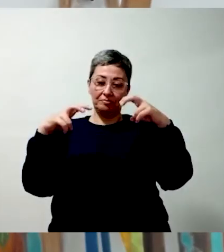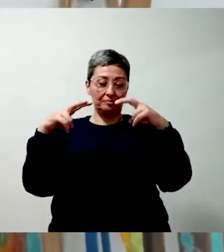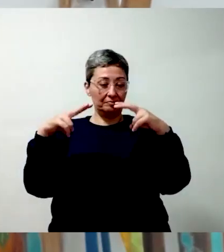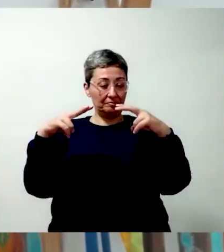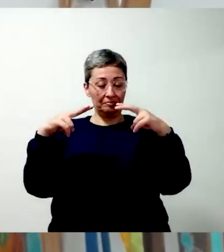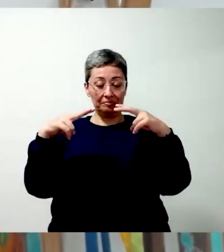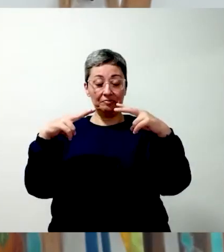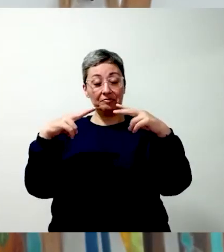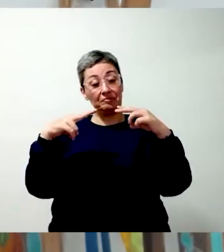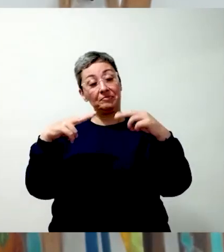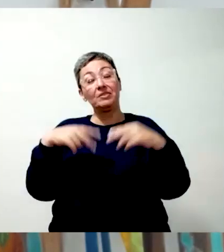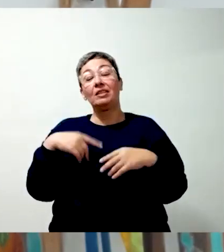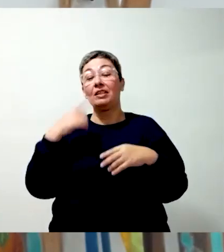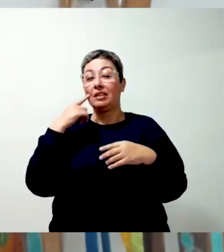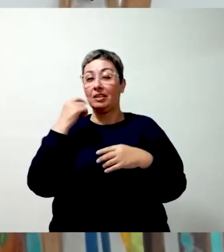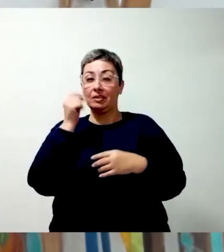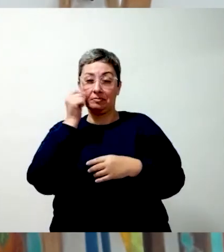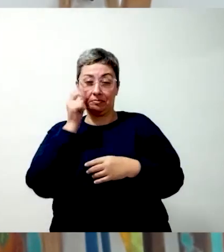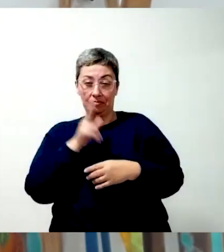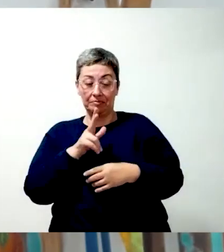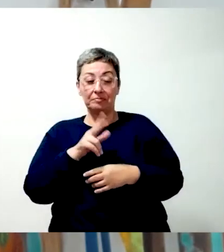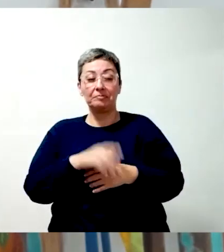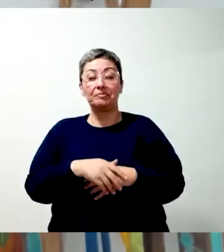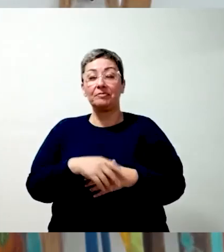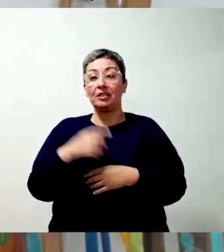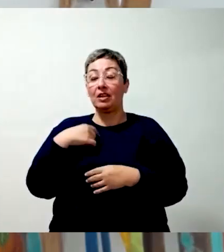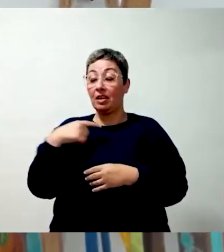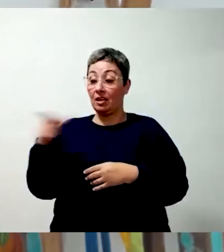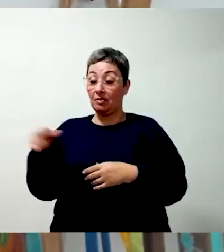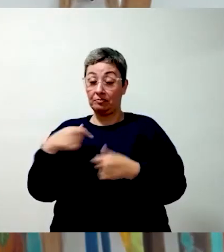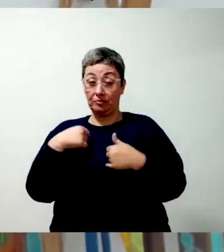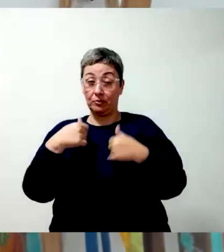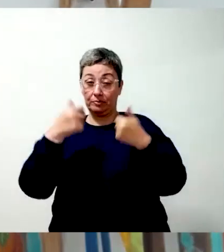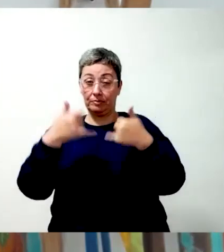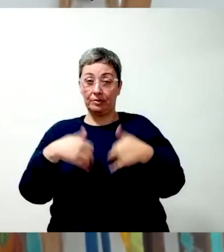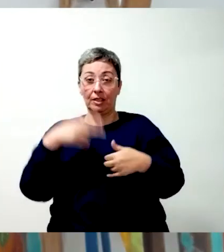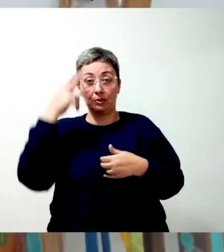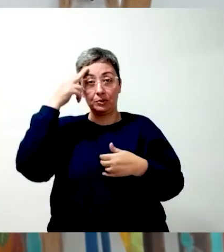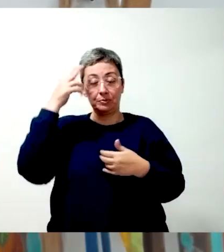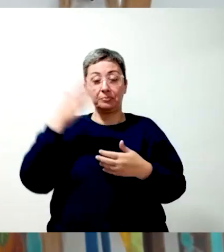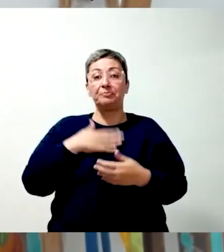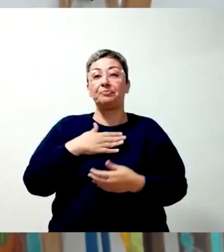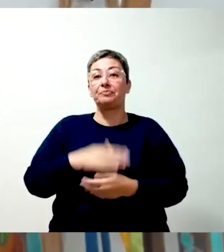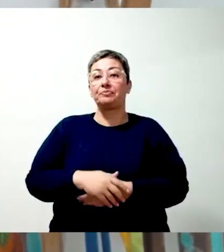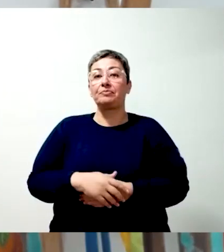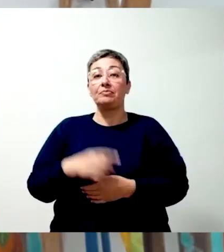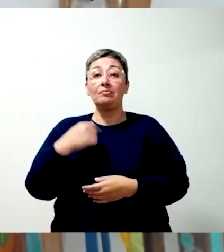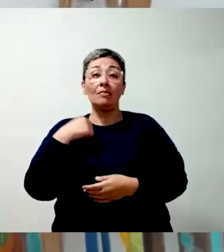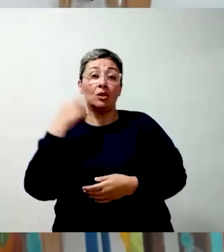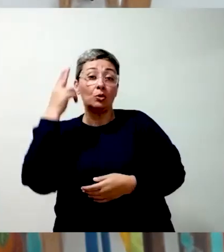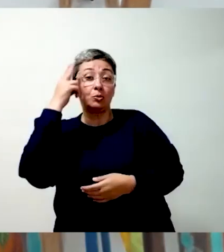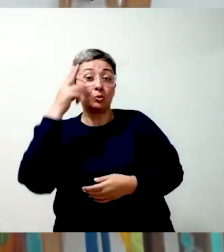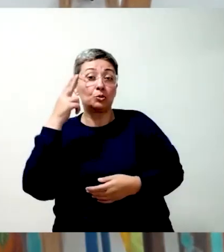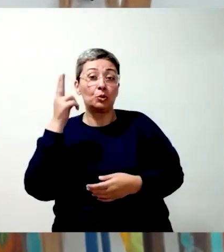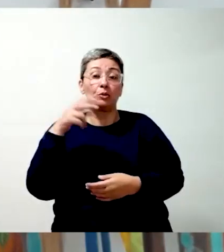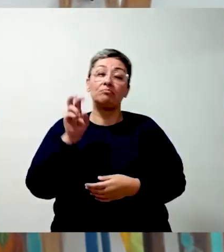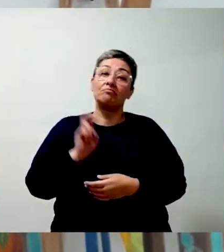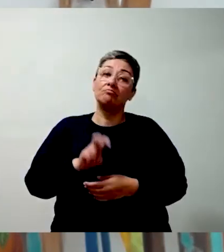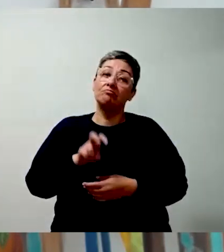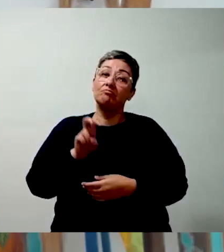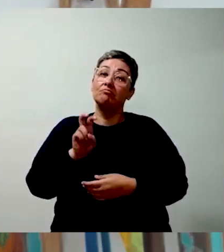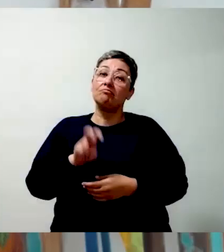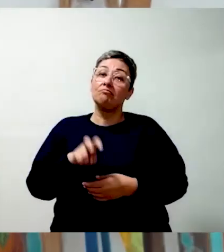dois estudantes jovens, espertalhões, e contou seu sonho. Eu sonhei que